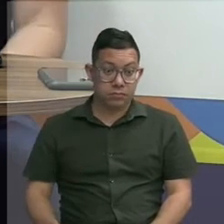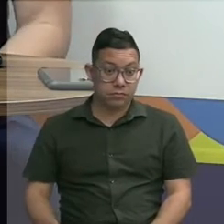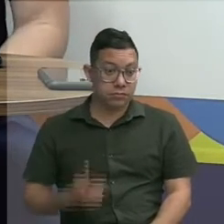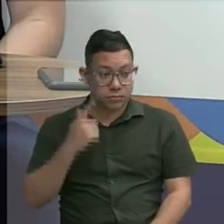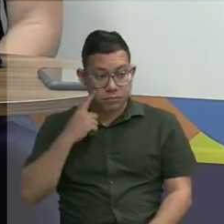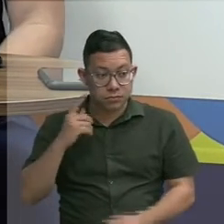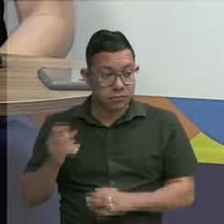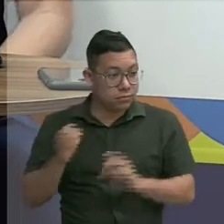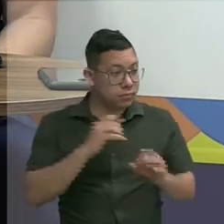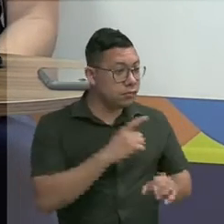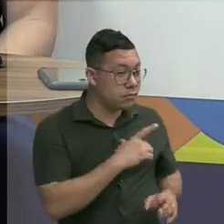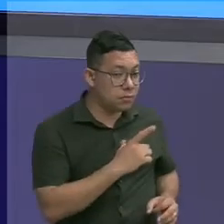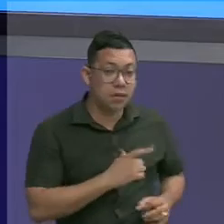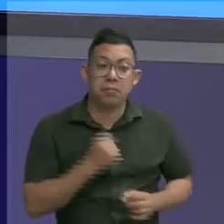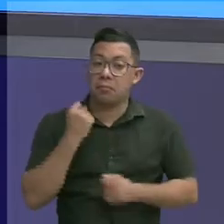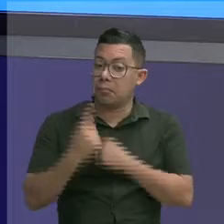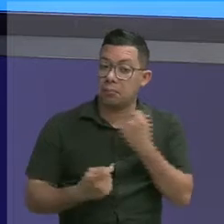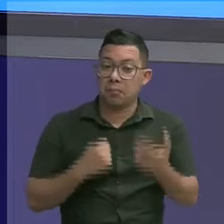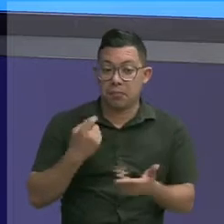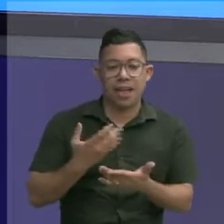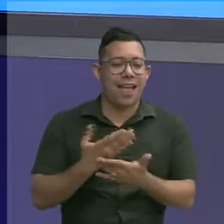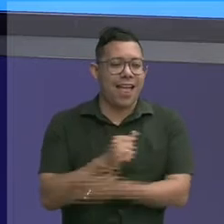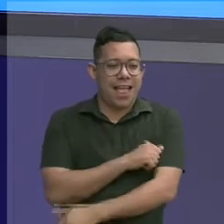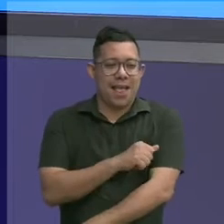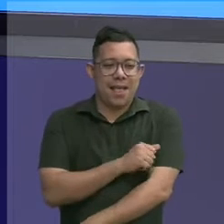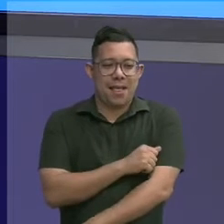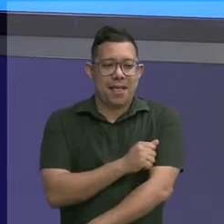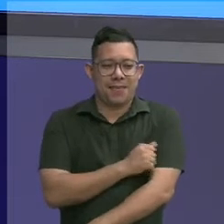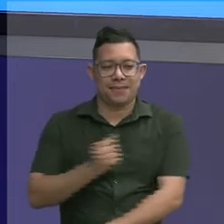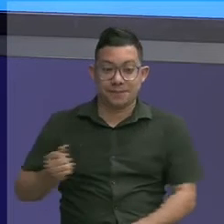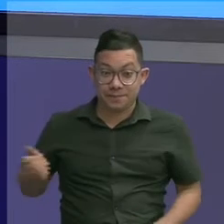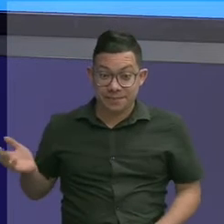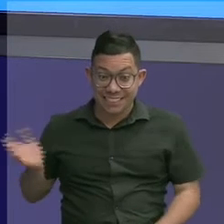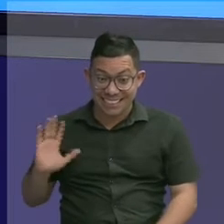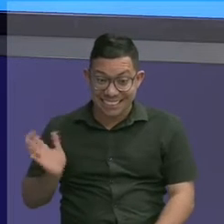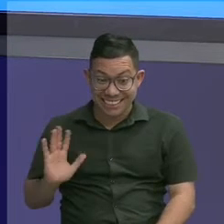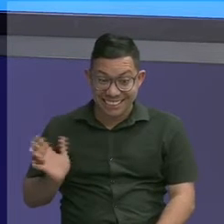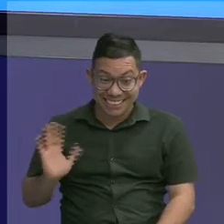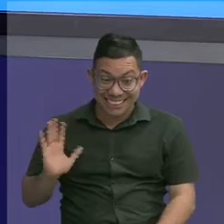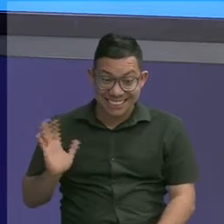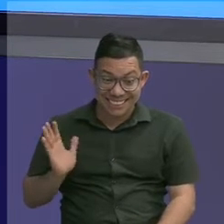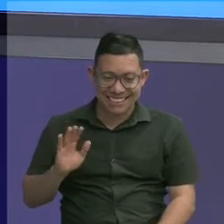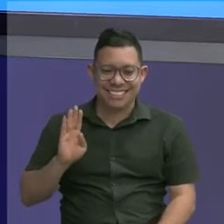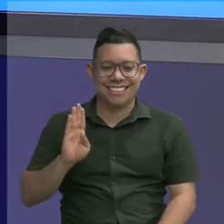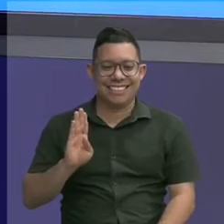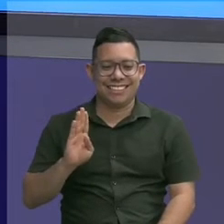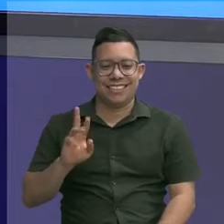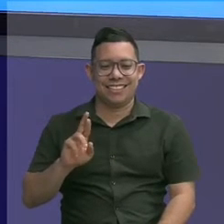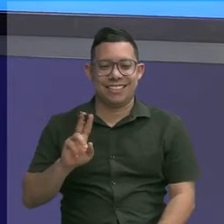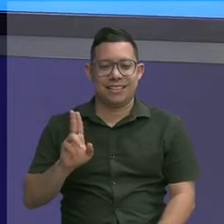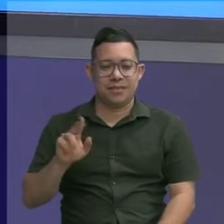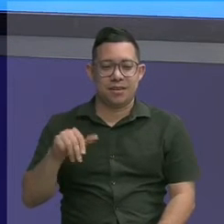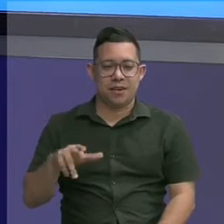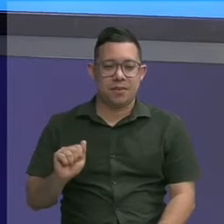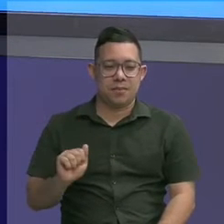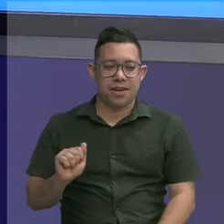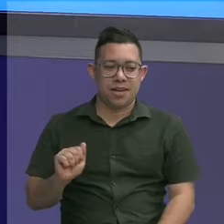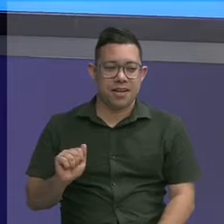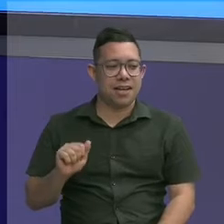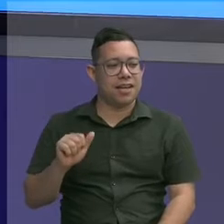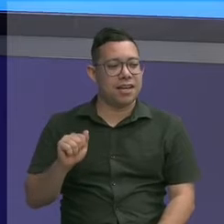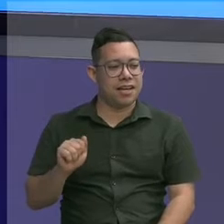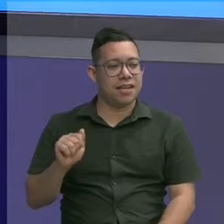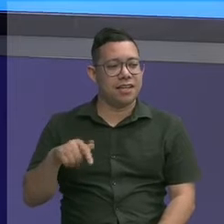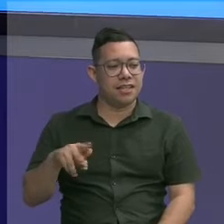nós já temos alunos participando da nossa aula vou mandar um oi aí para Bruna Dona gerando Boa tarde